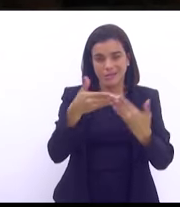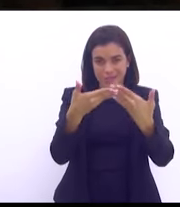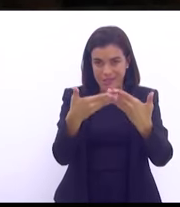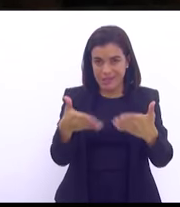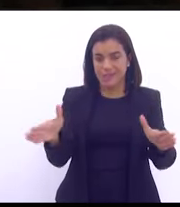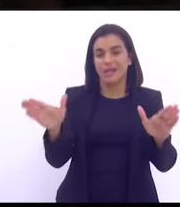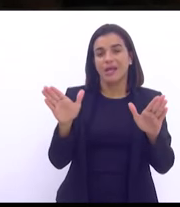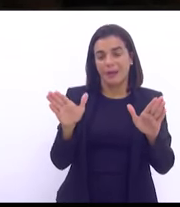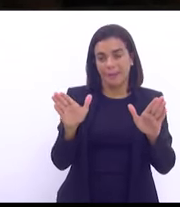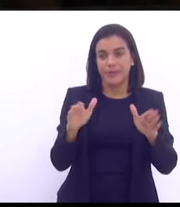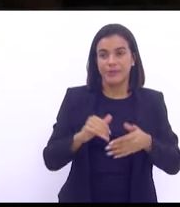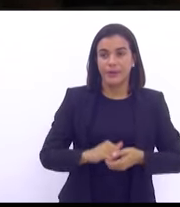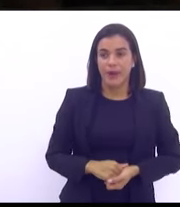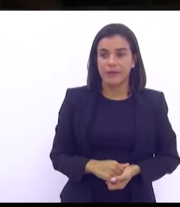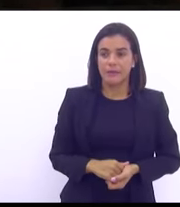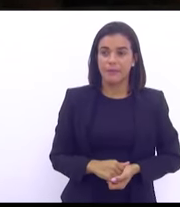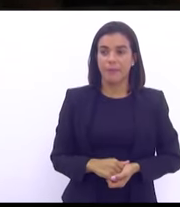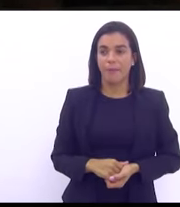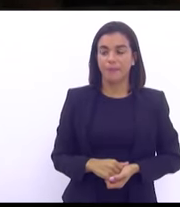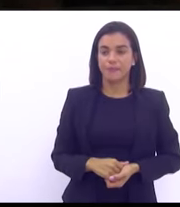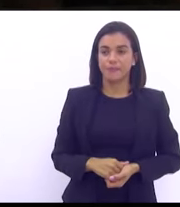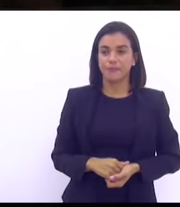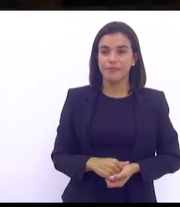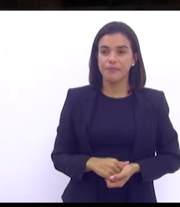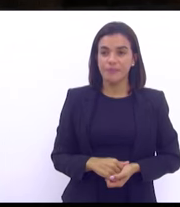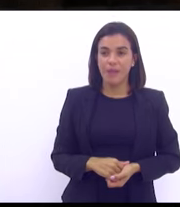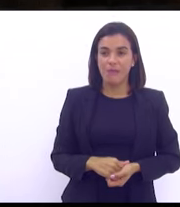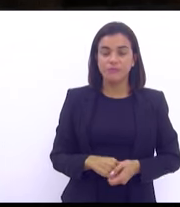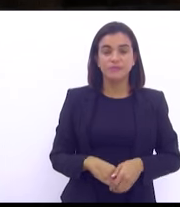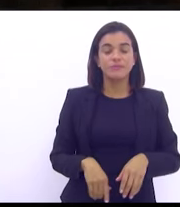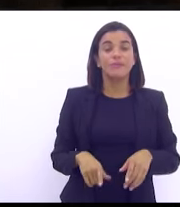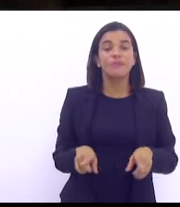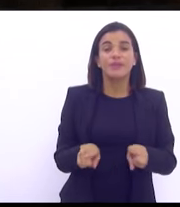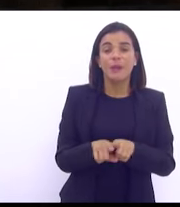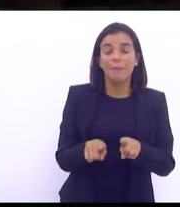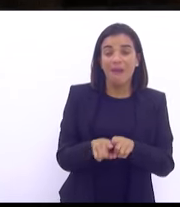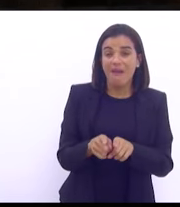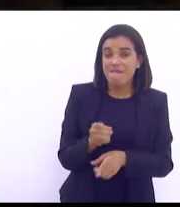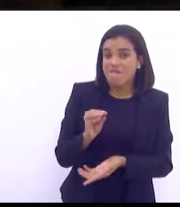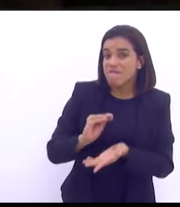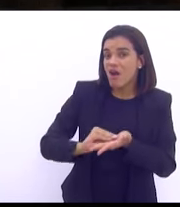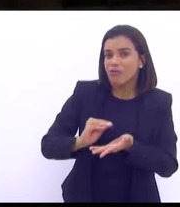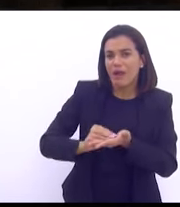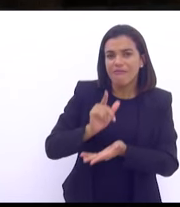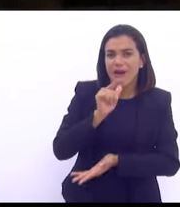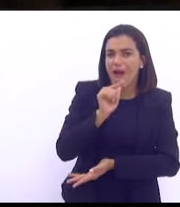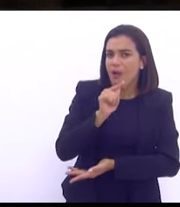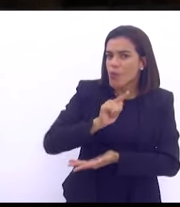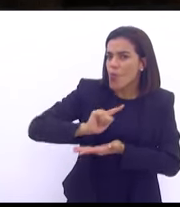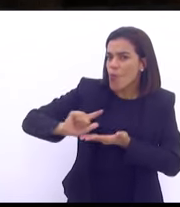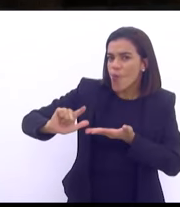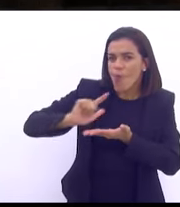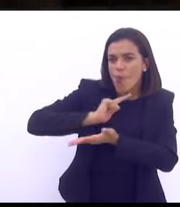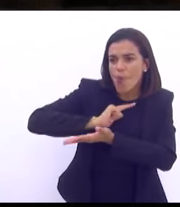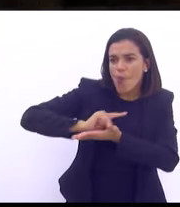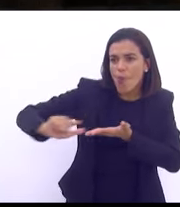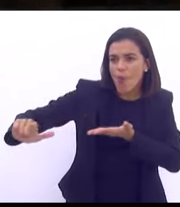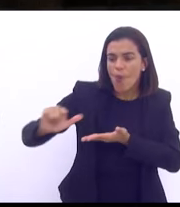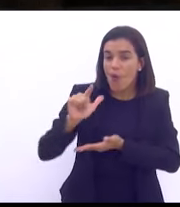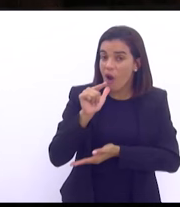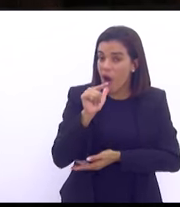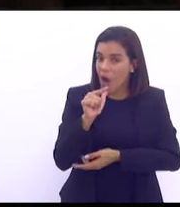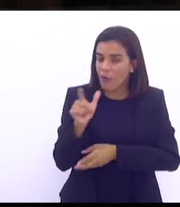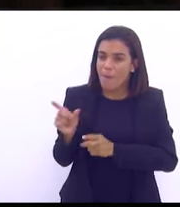das bilheterias. E que a escassez de água era total. E, quando